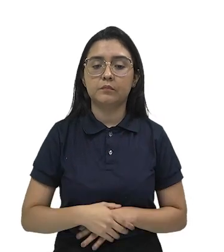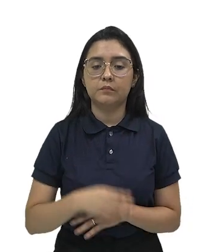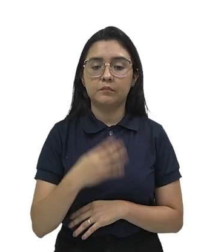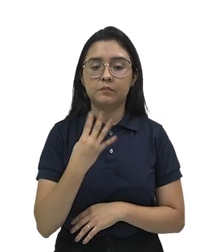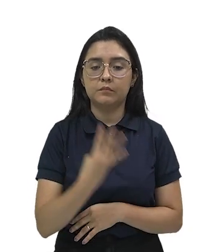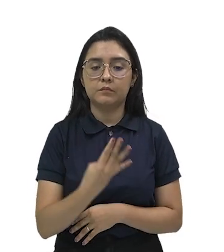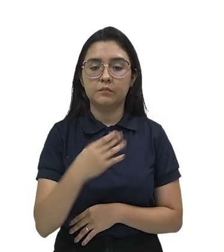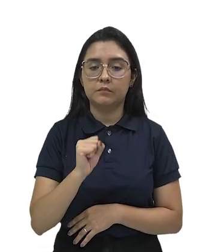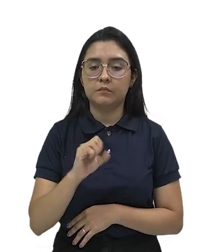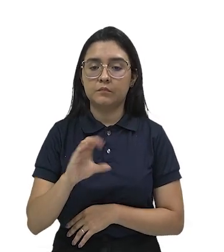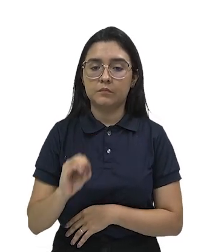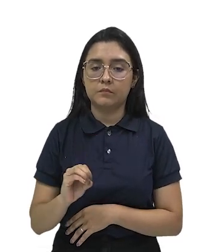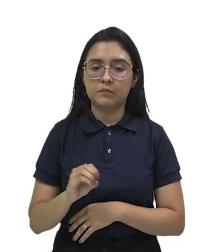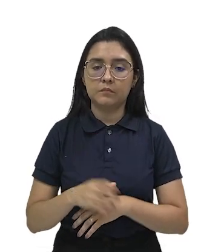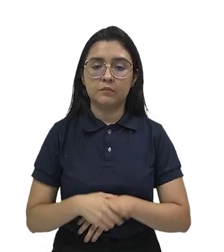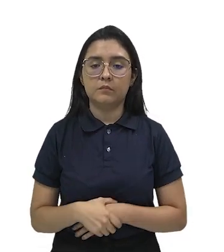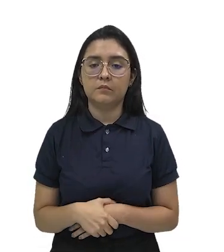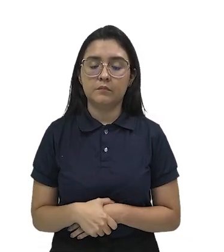dar